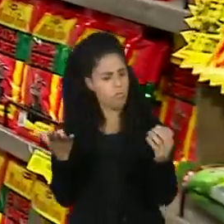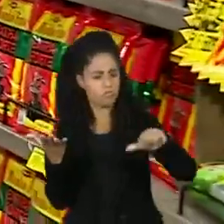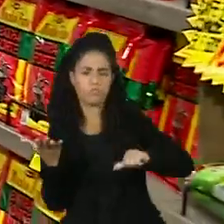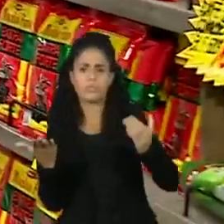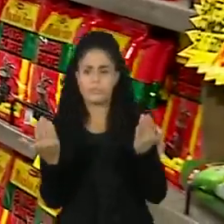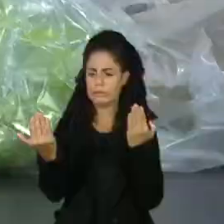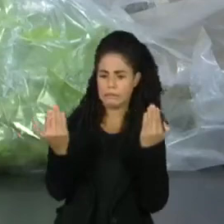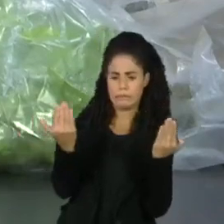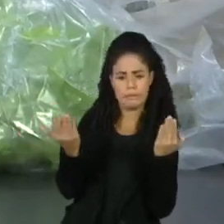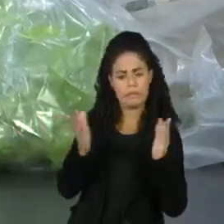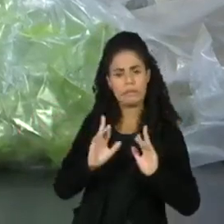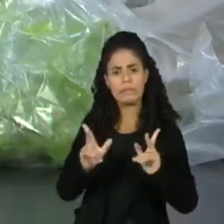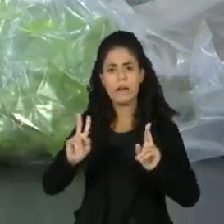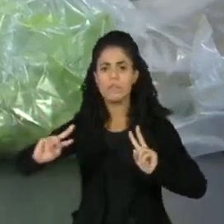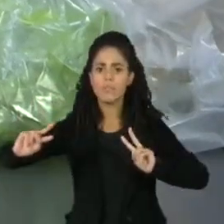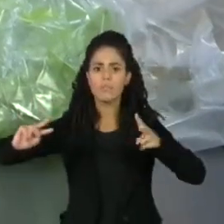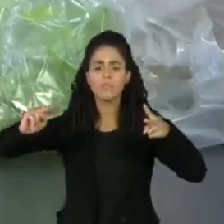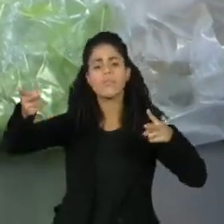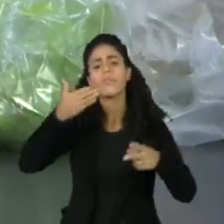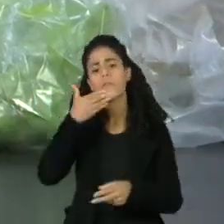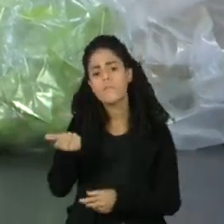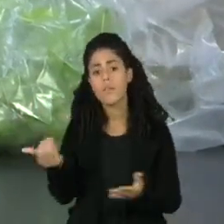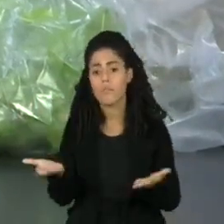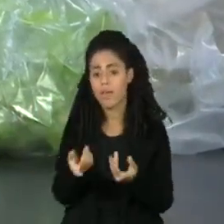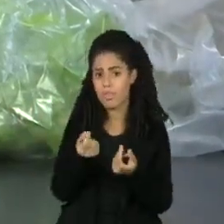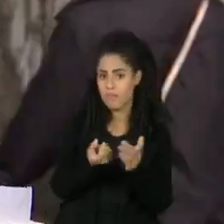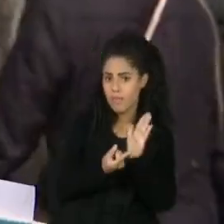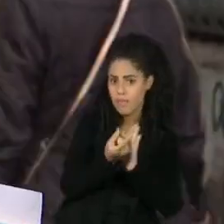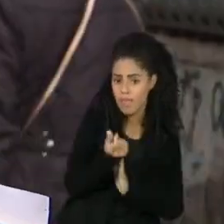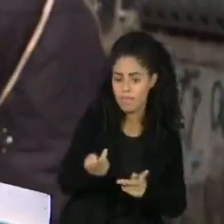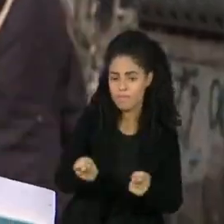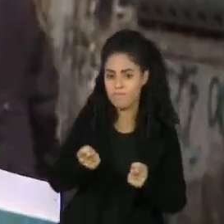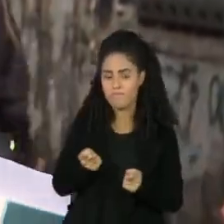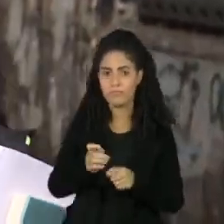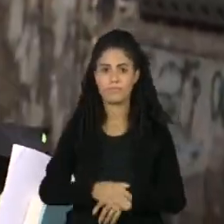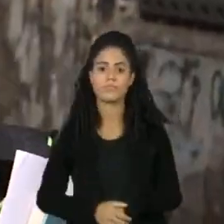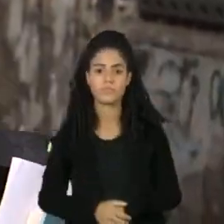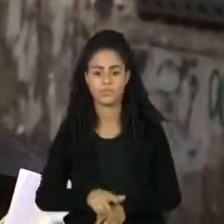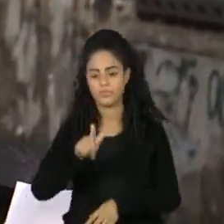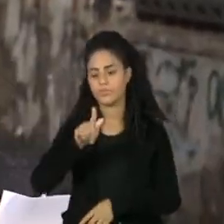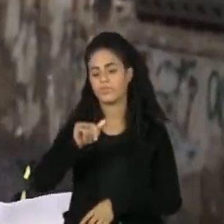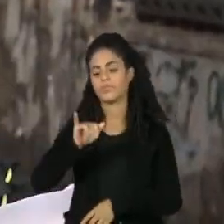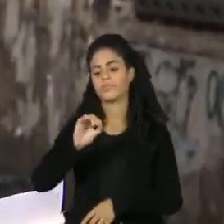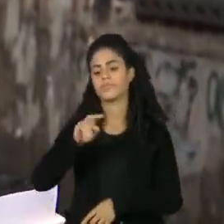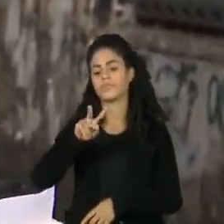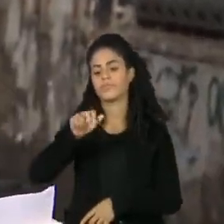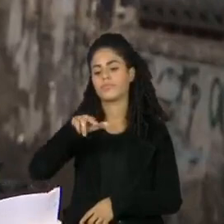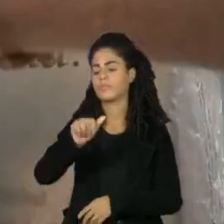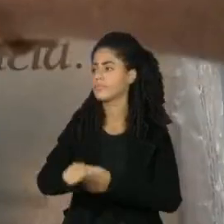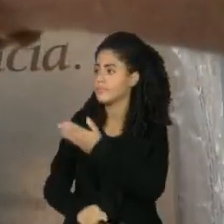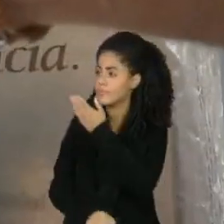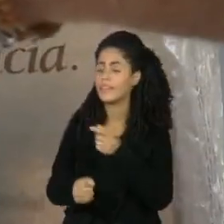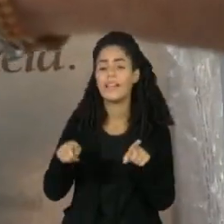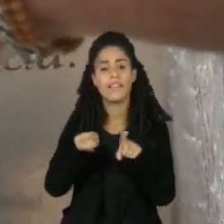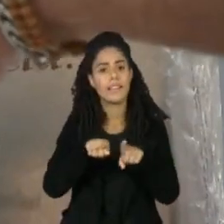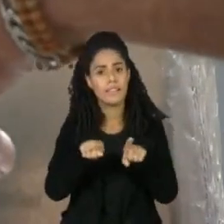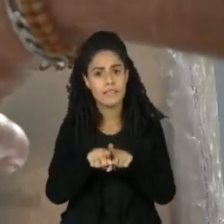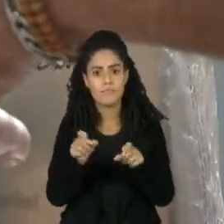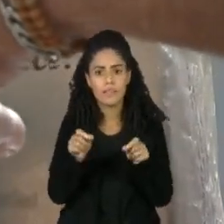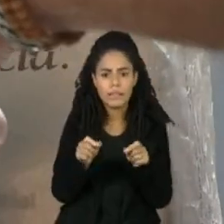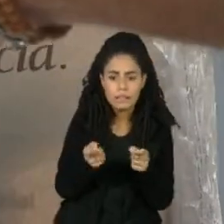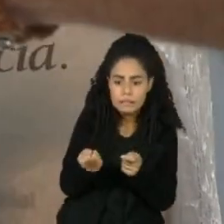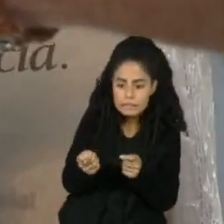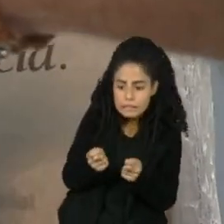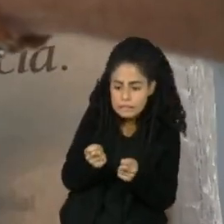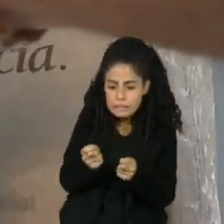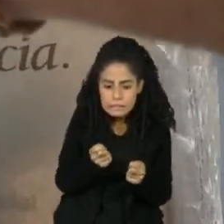consigo fazer o dinheiro render mais com as compras que precisam ser feitas. Giovana também anda literalmente fazendo